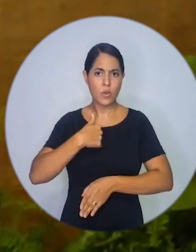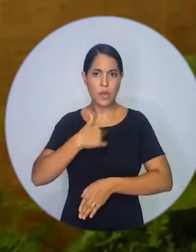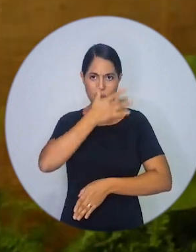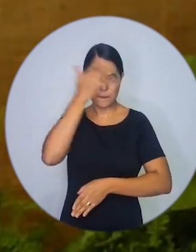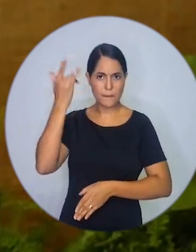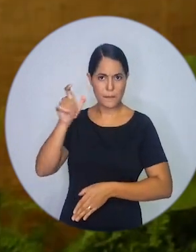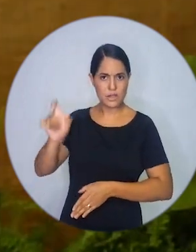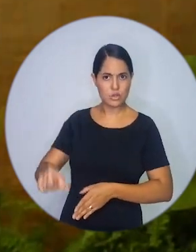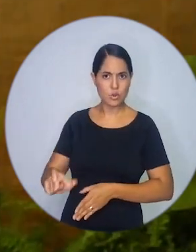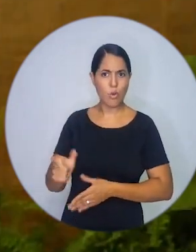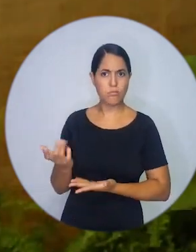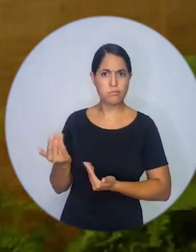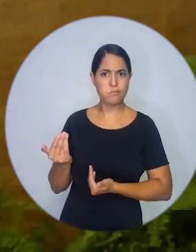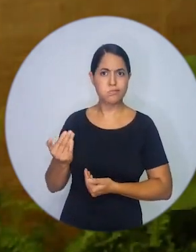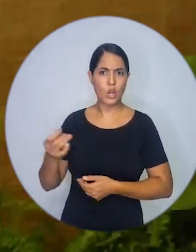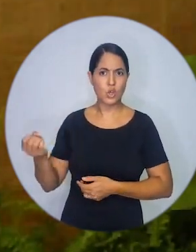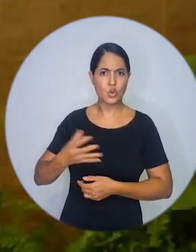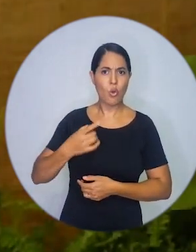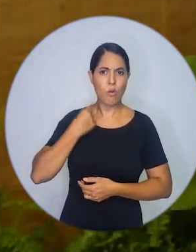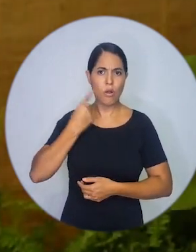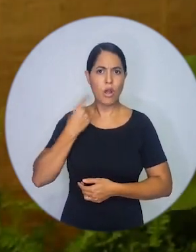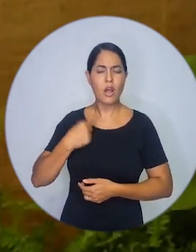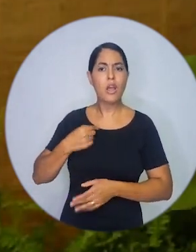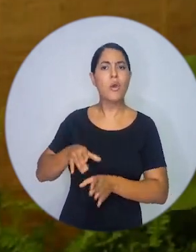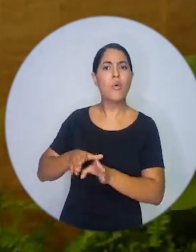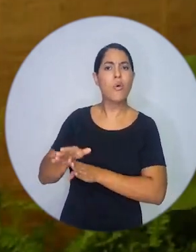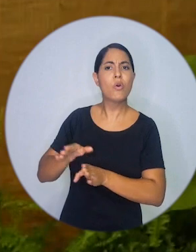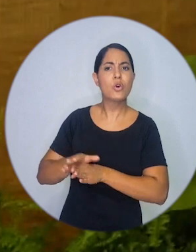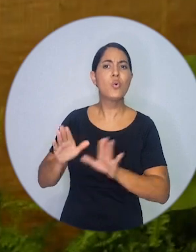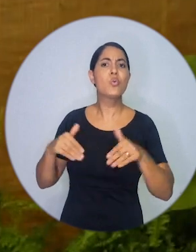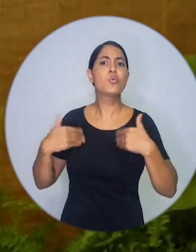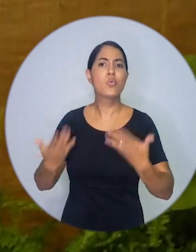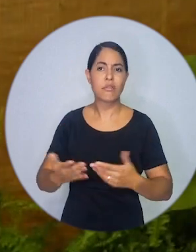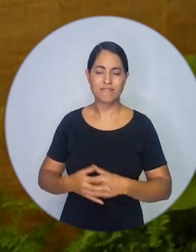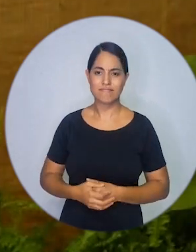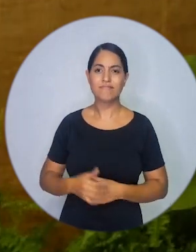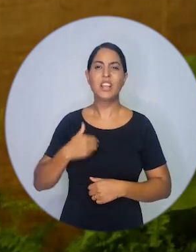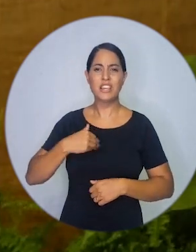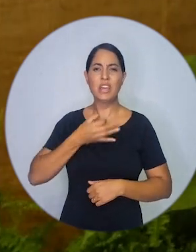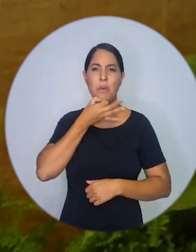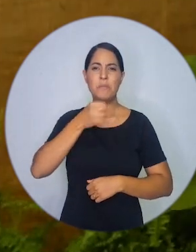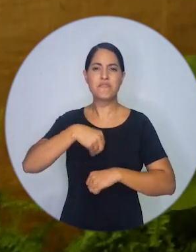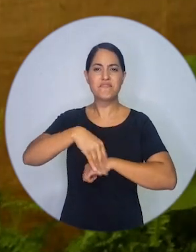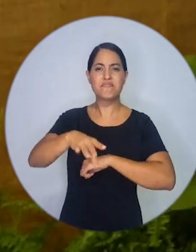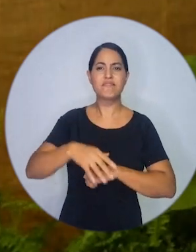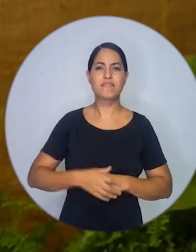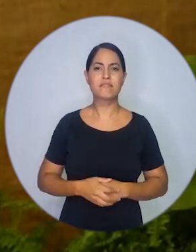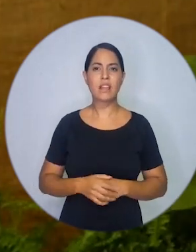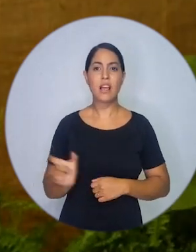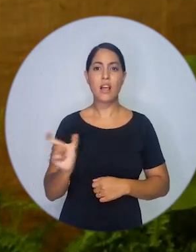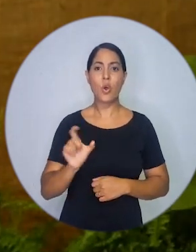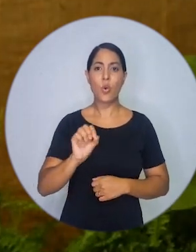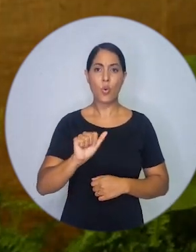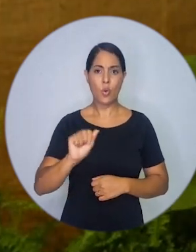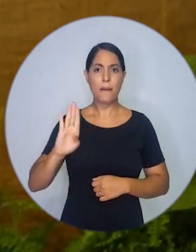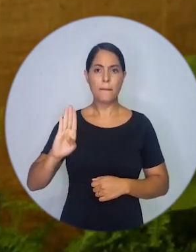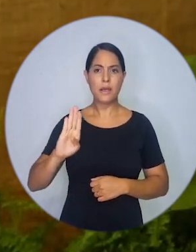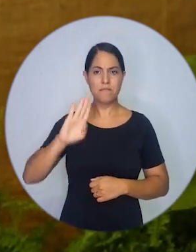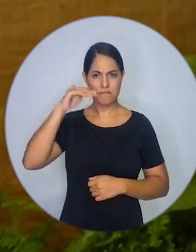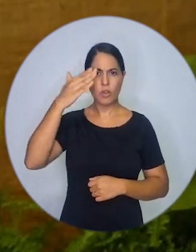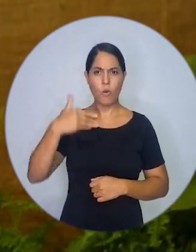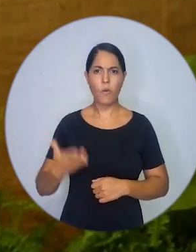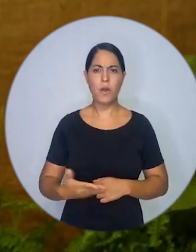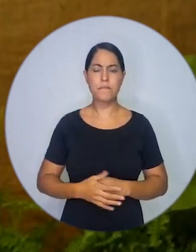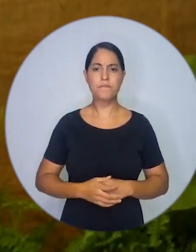advogado? Honrem essa carteira. Honrem essa carteira com ética, com urbanidade, com